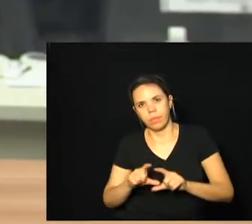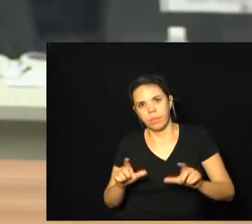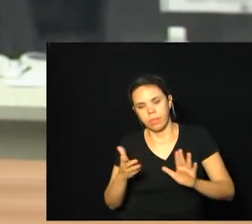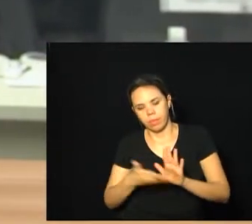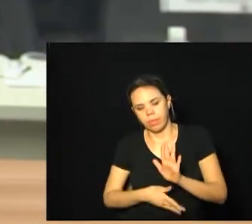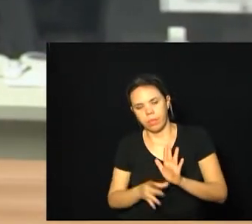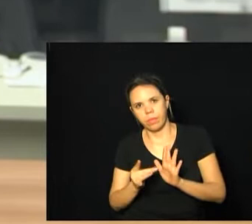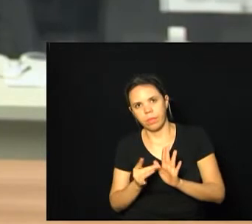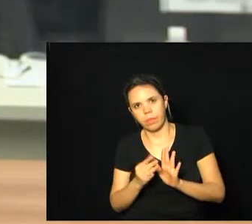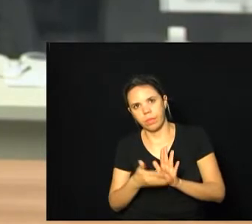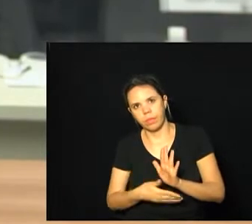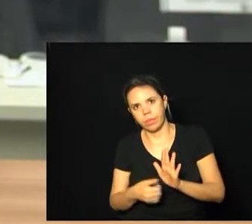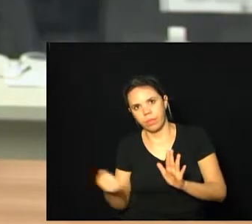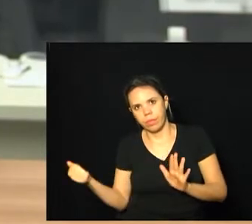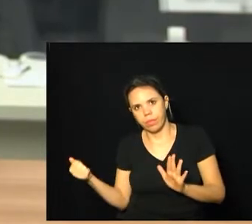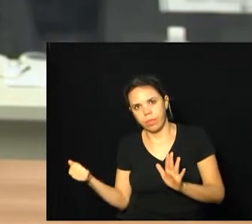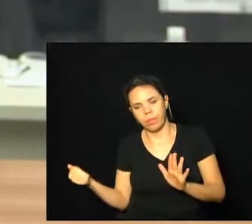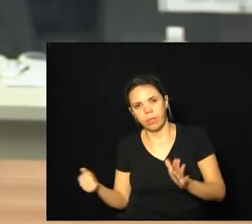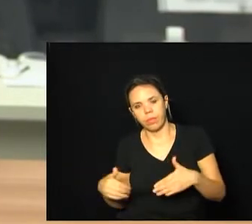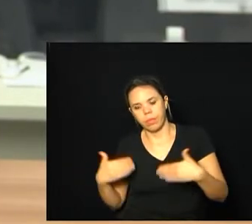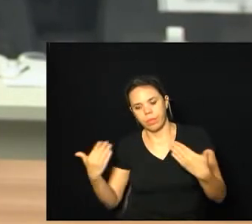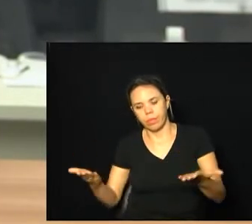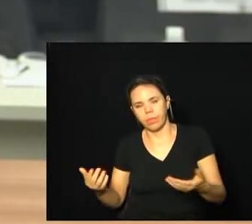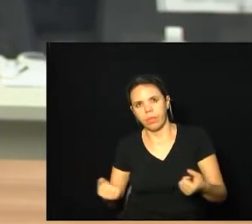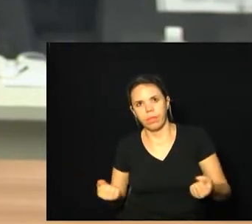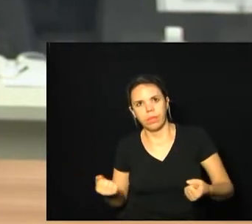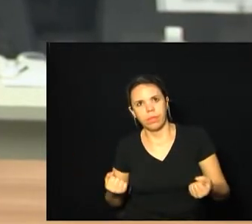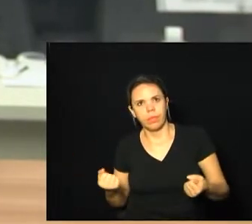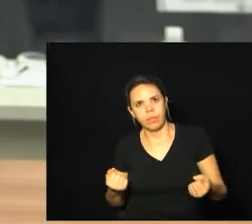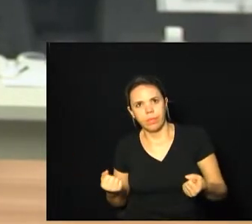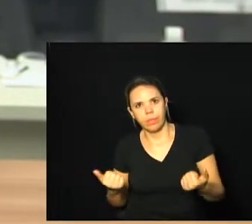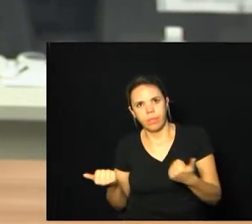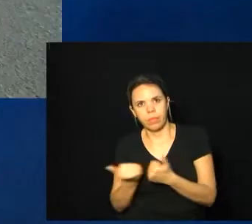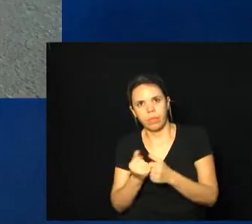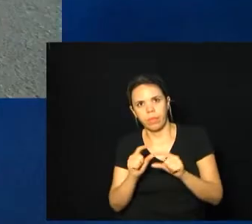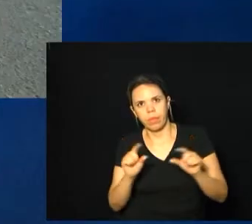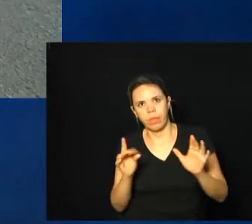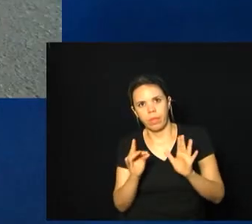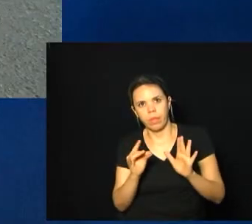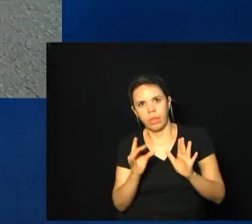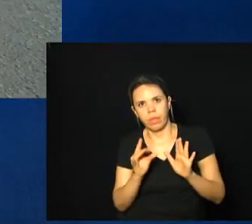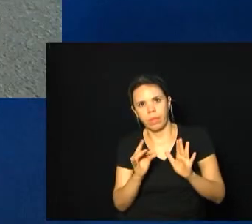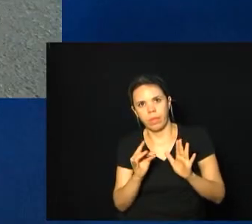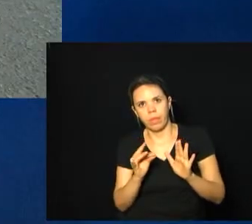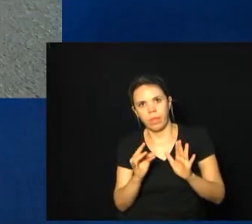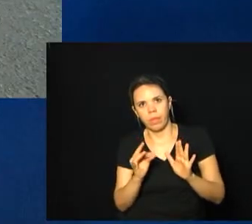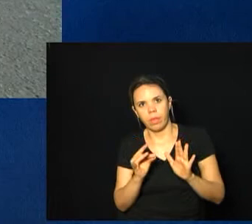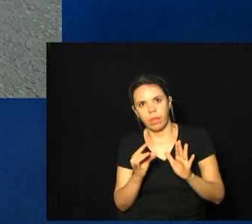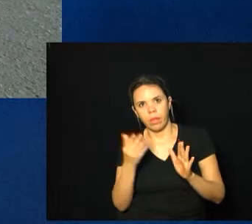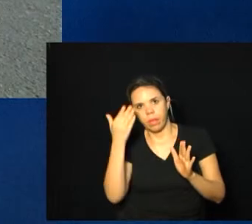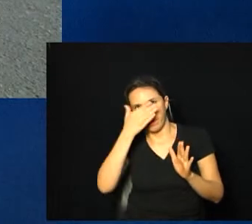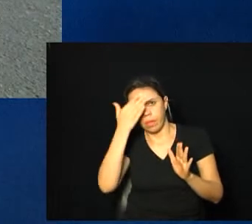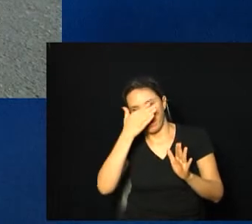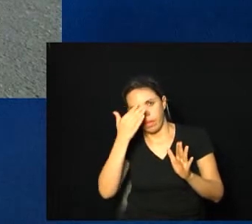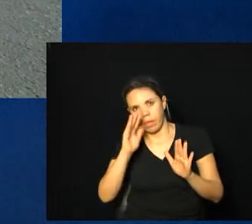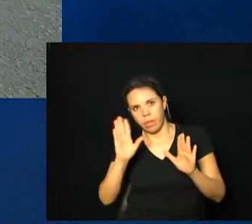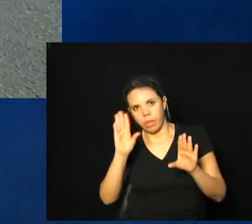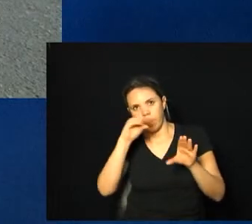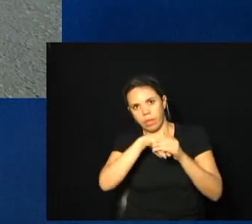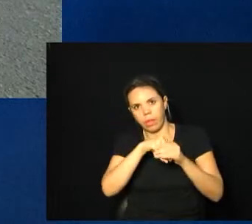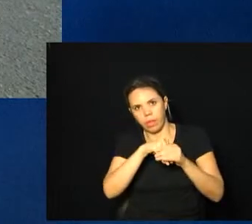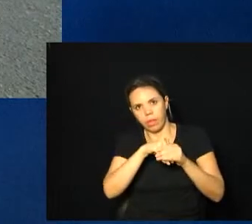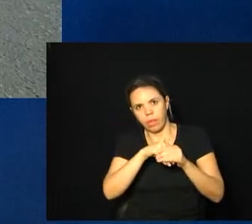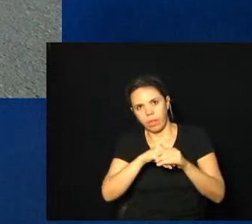selos que ficam do lado de fora das portas dos veículos por adesivos no para-brisa visíveis externamente